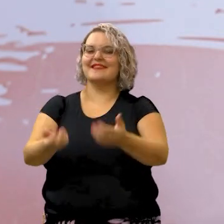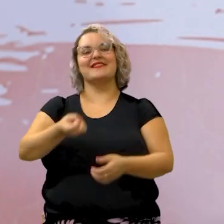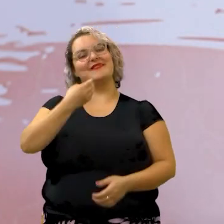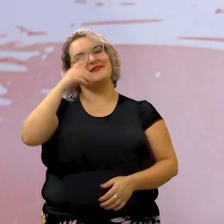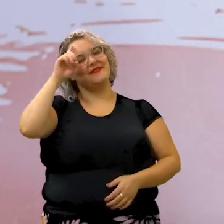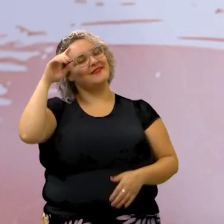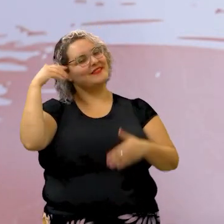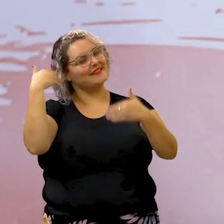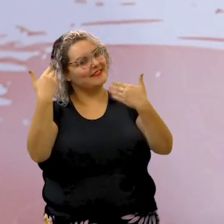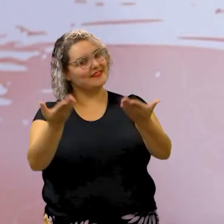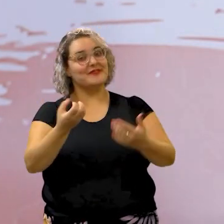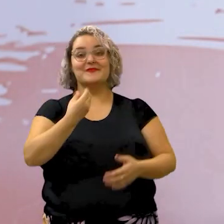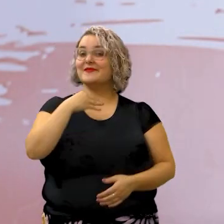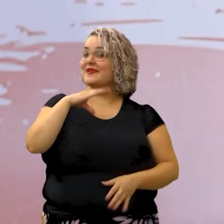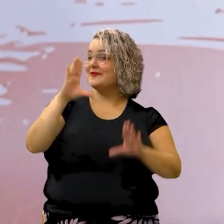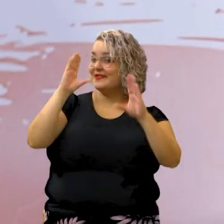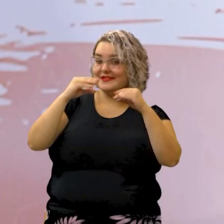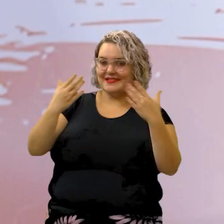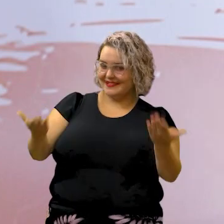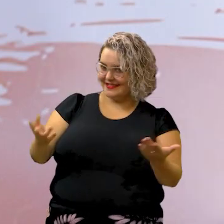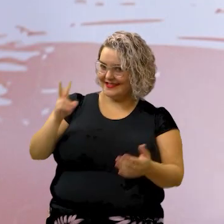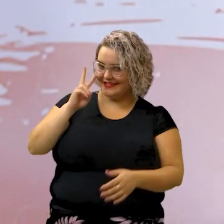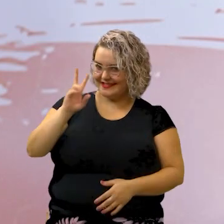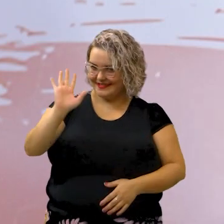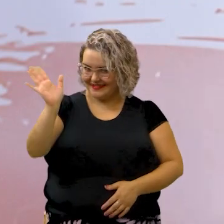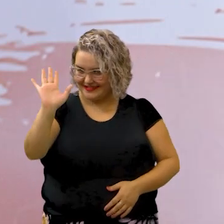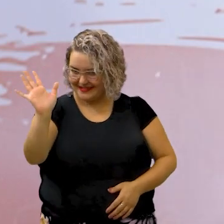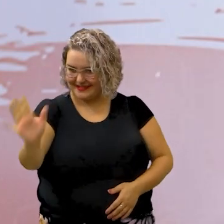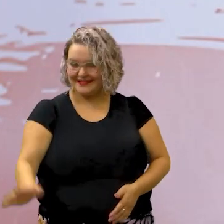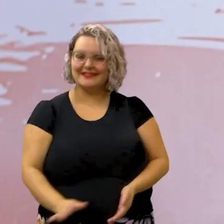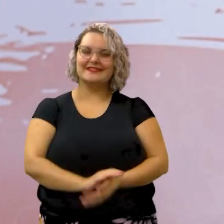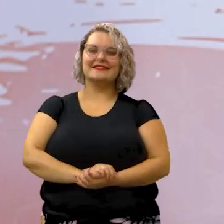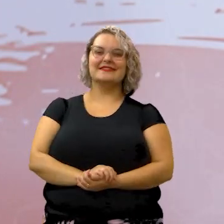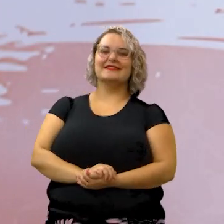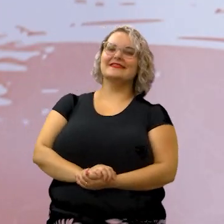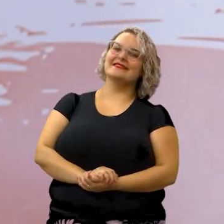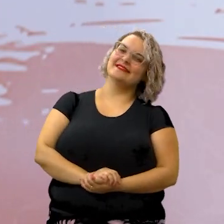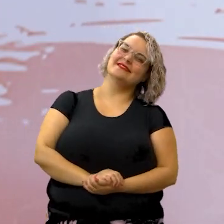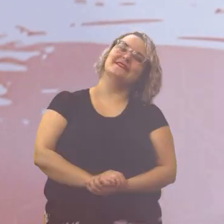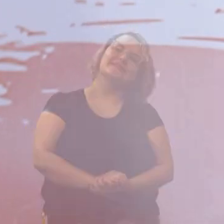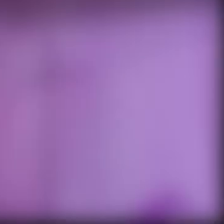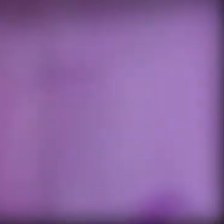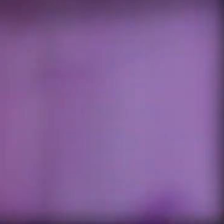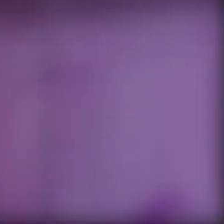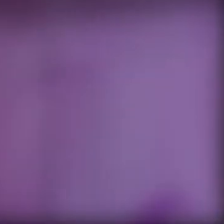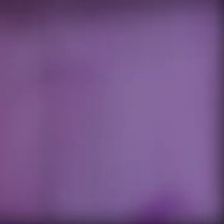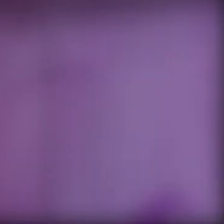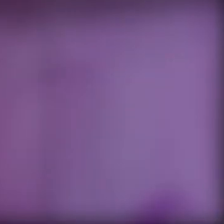longo da programação. Um bom dia para você, uma boa noite, enfim. A gente se vê. Tchau!